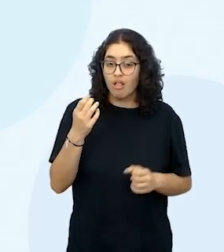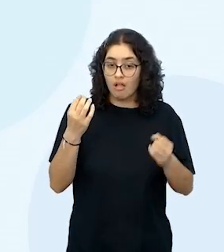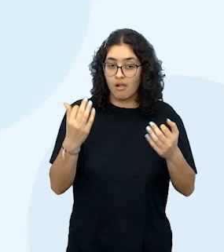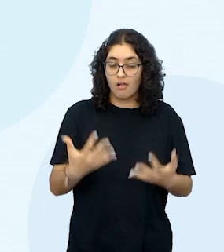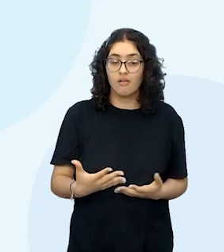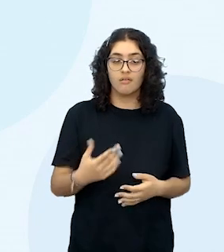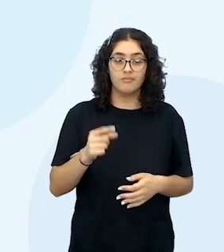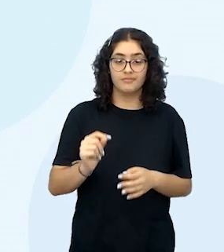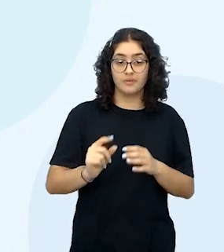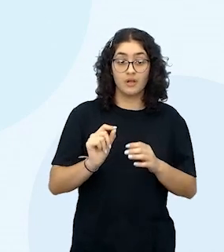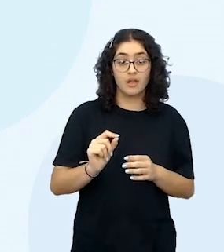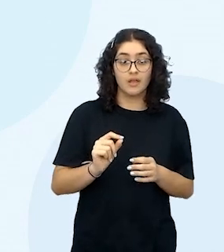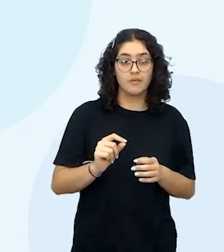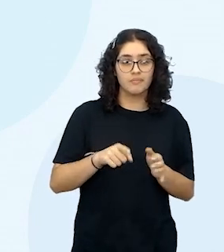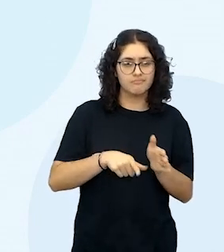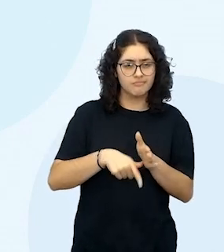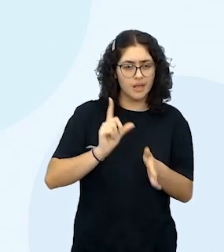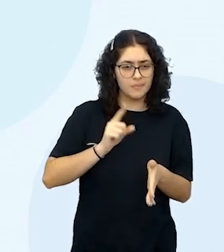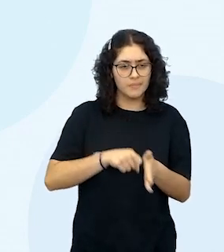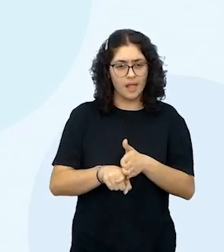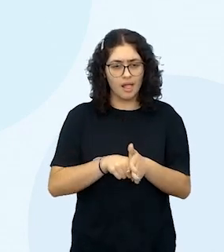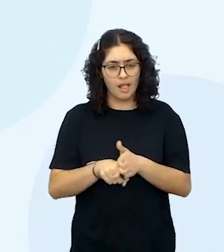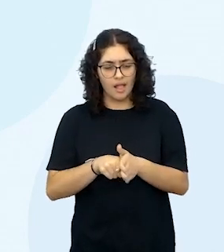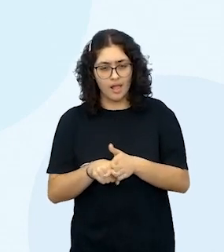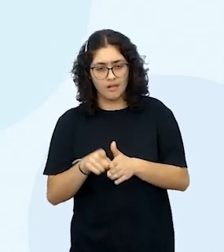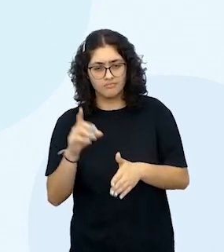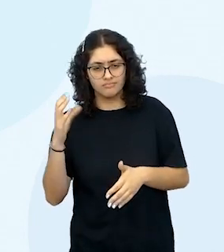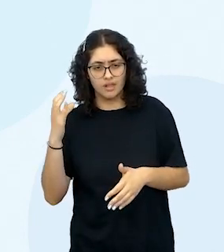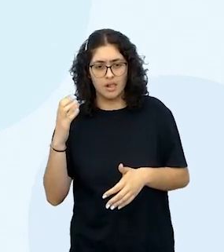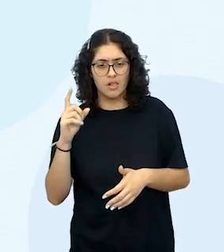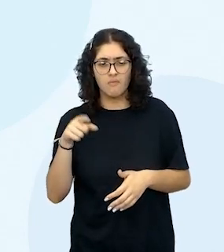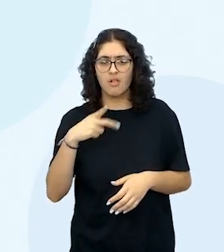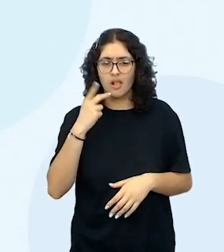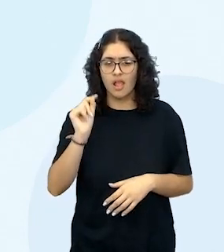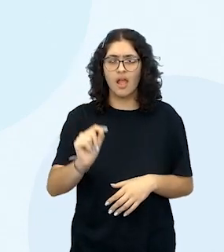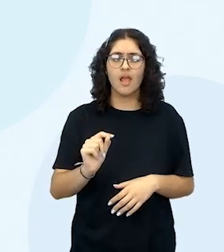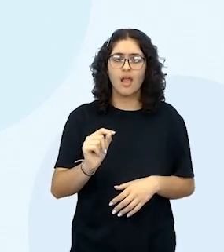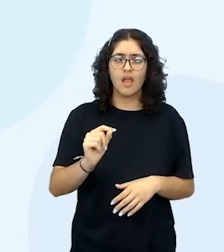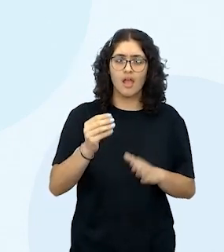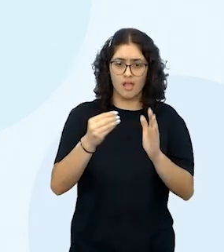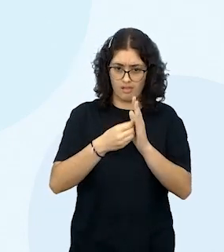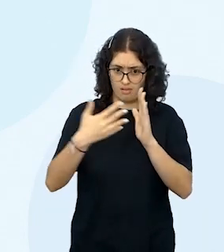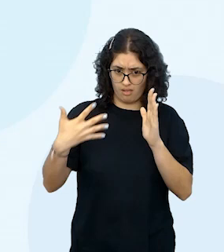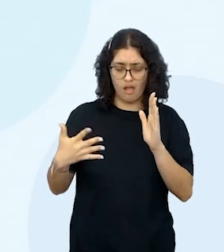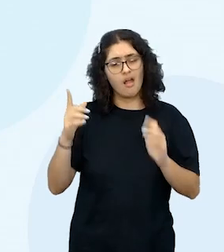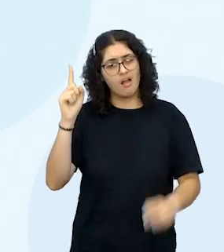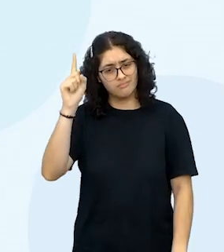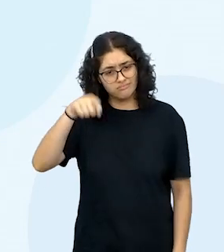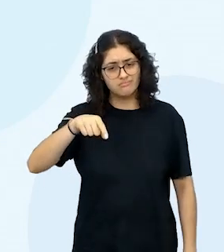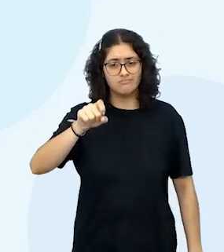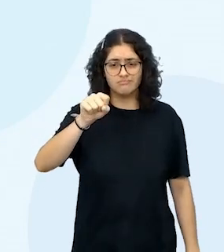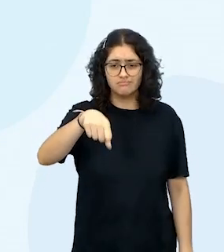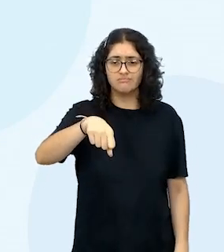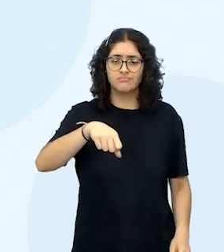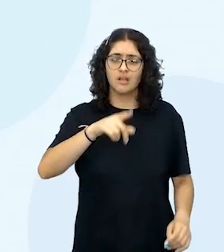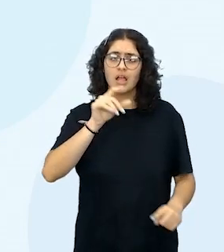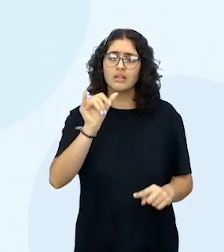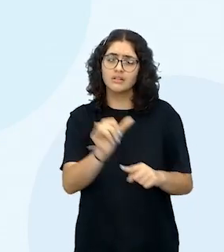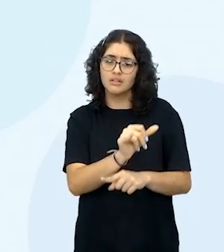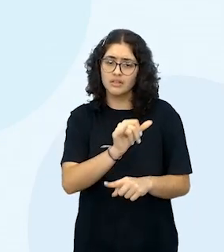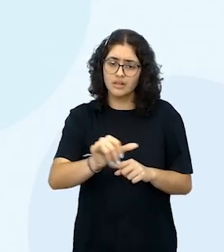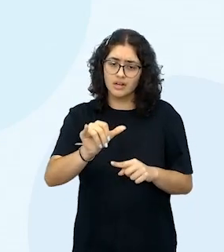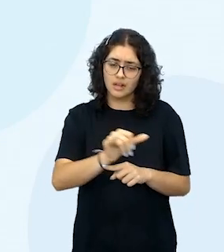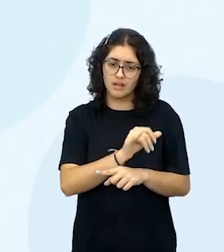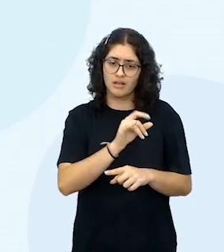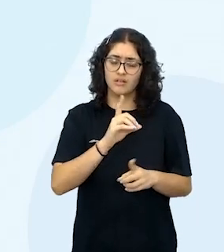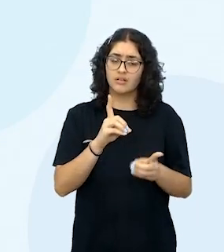falando de pré-iniciação científica, a gente não está falando uma coisa que não é currículo. É também currículo. Se a gente está falando de uma estratégia